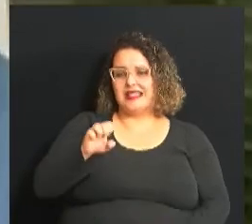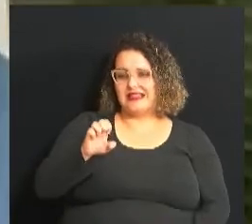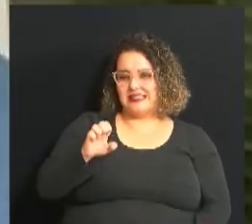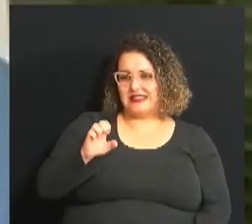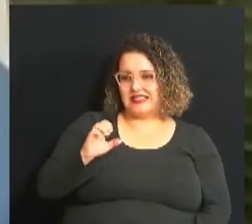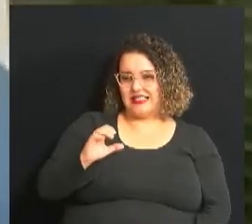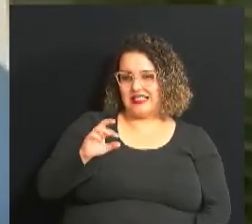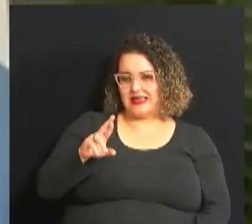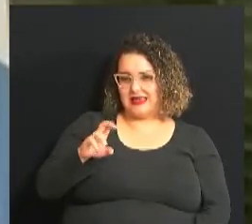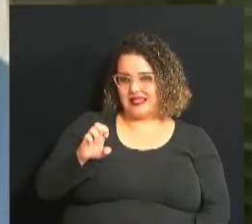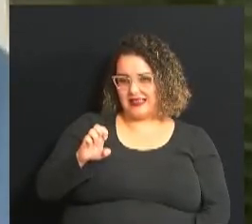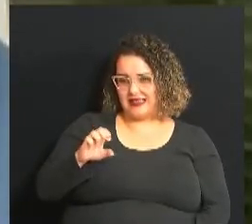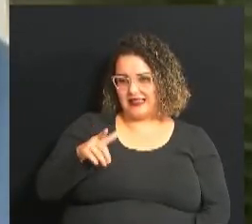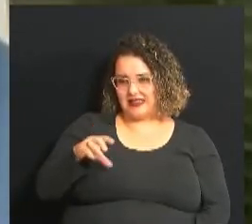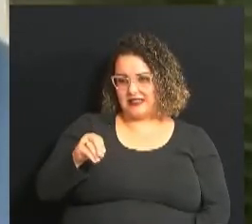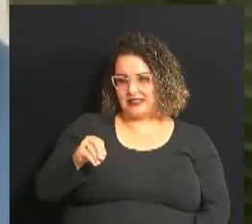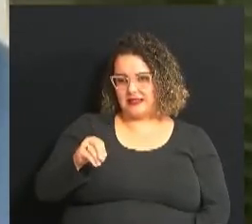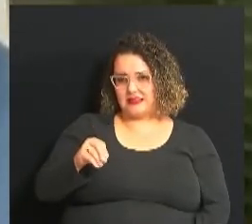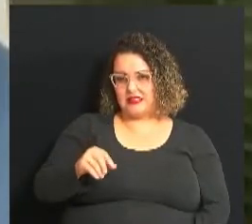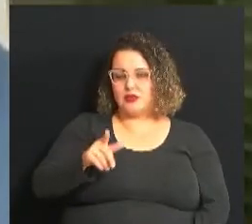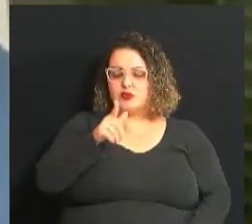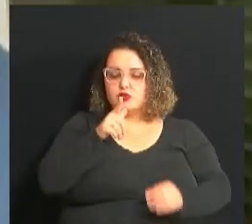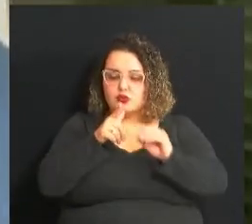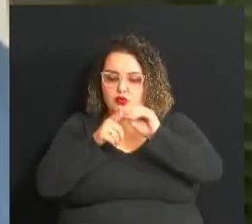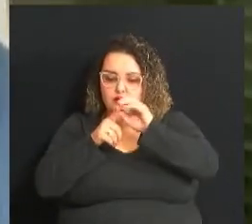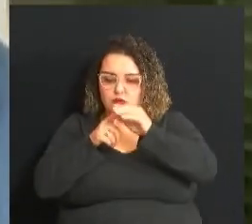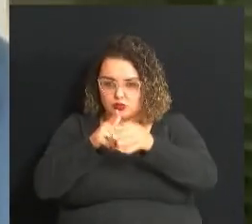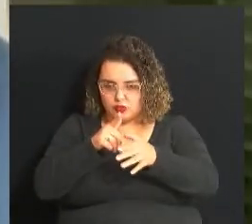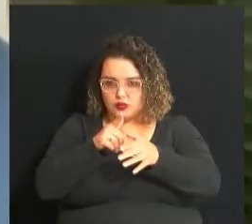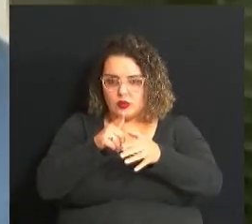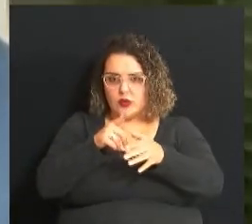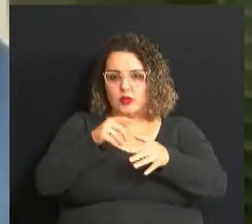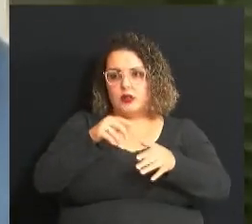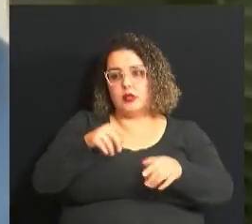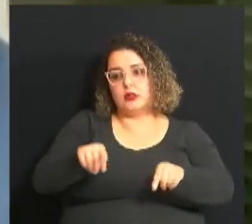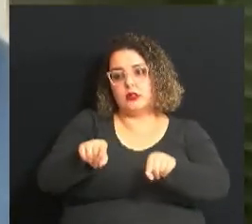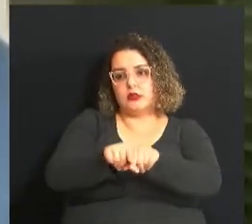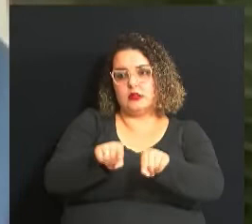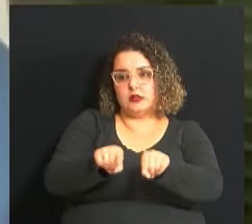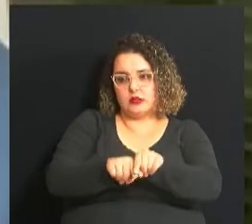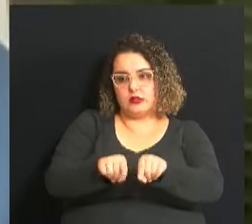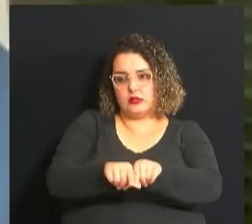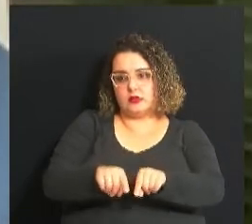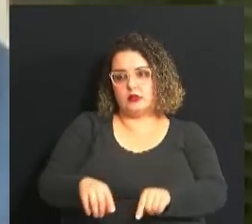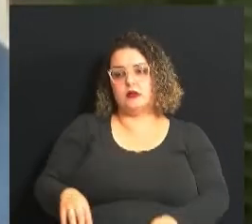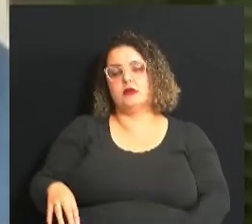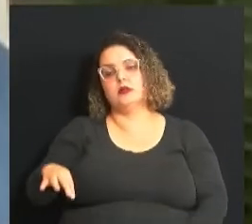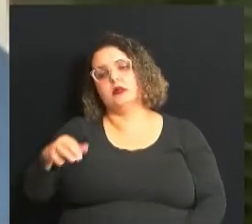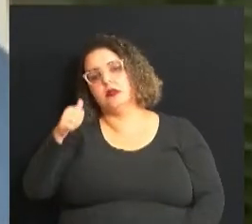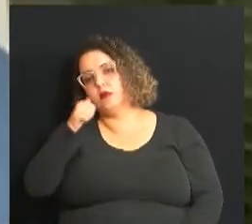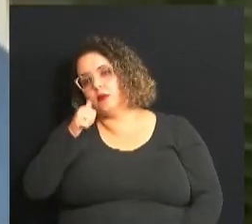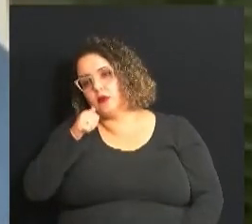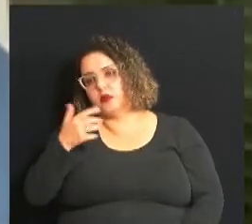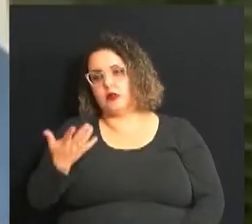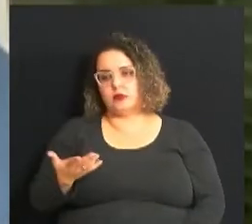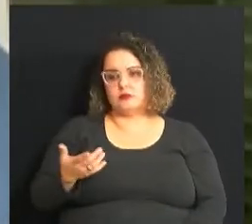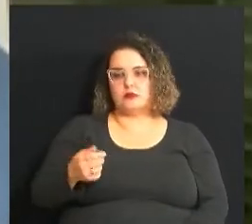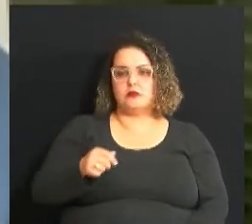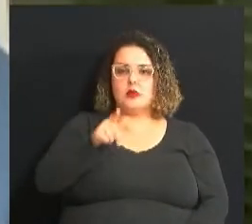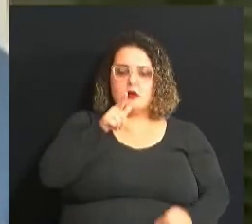no homem, às vezes na mulher também, mas no homem pode ser as uretrites inespecíficas, que são causadas